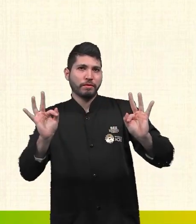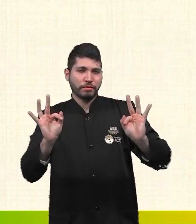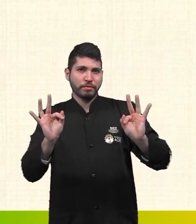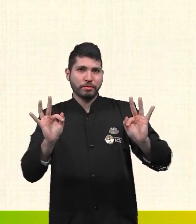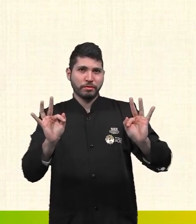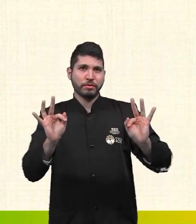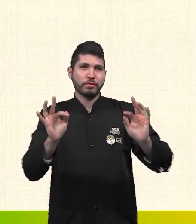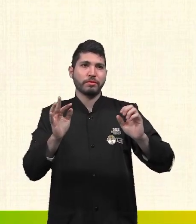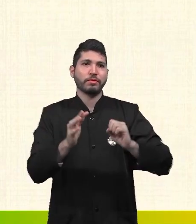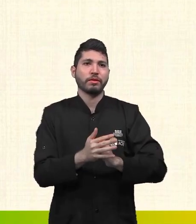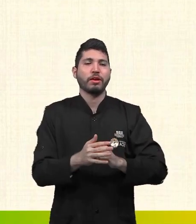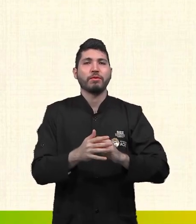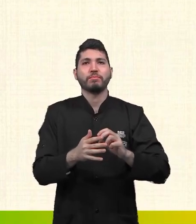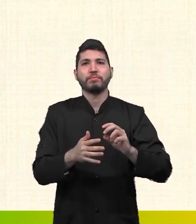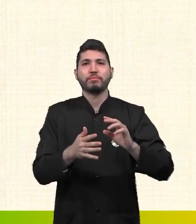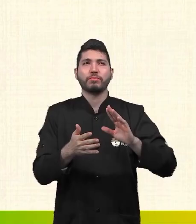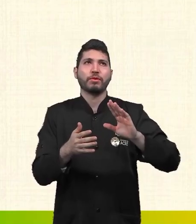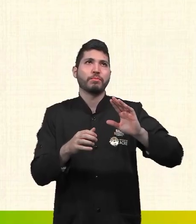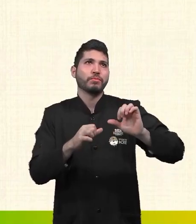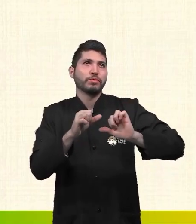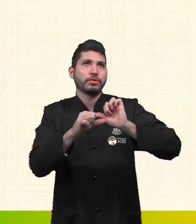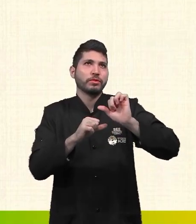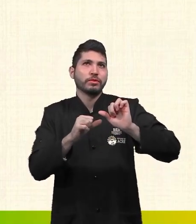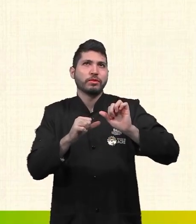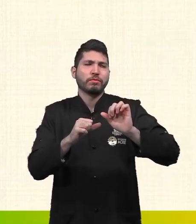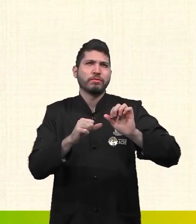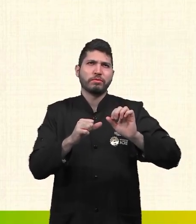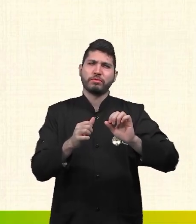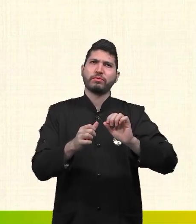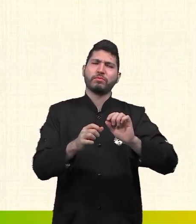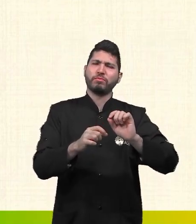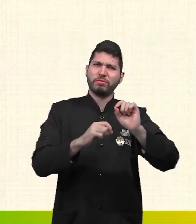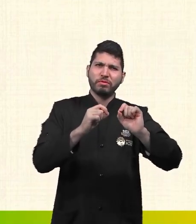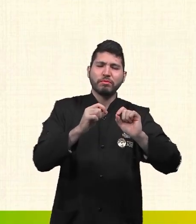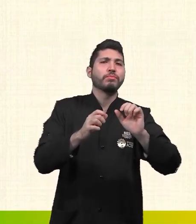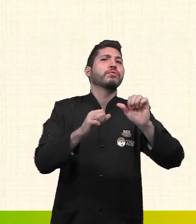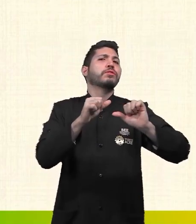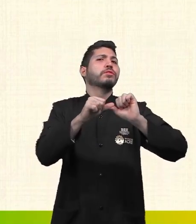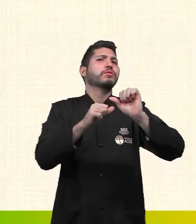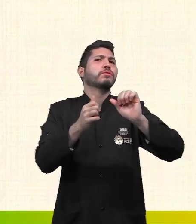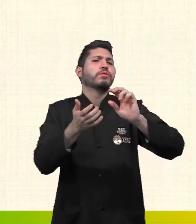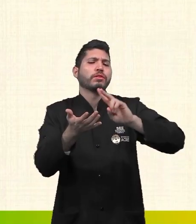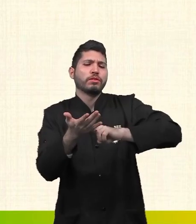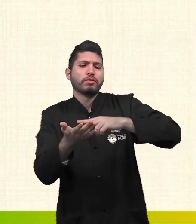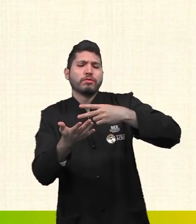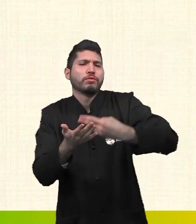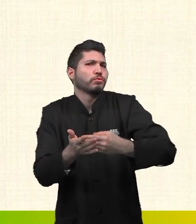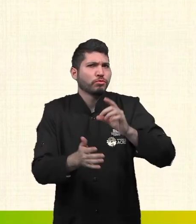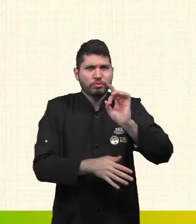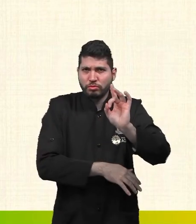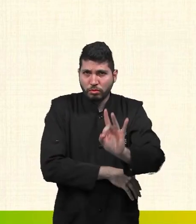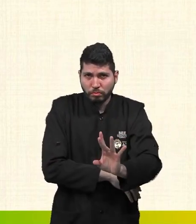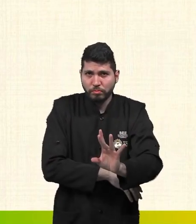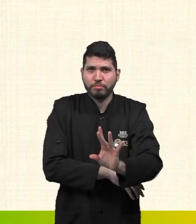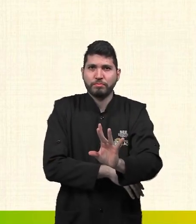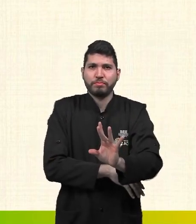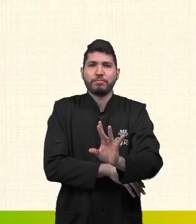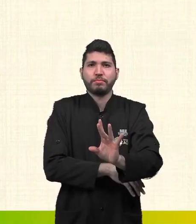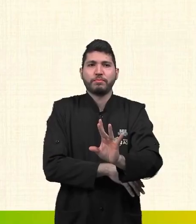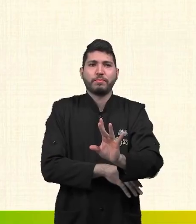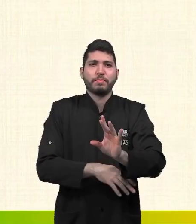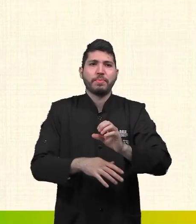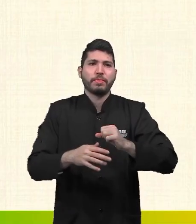vai ser na tradução. Observem aqui. Quando eu falo de mim, a respeito de